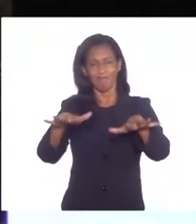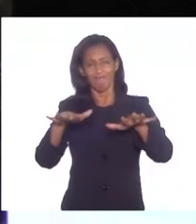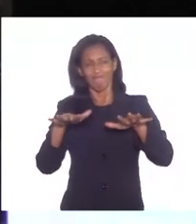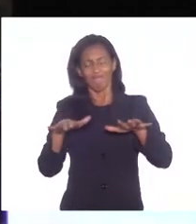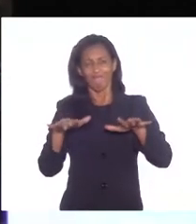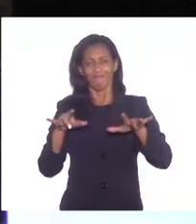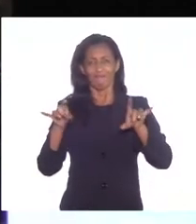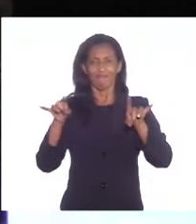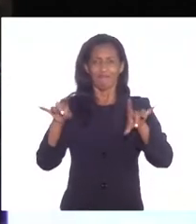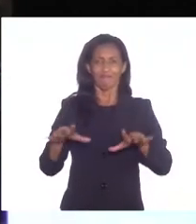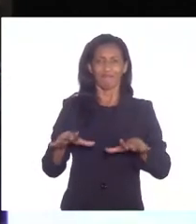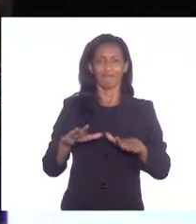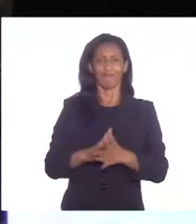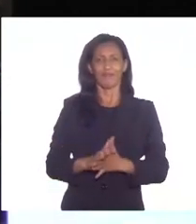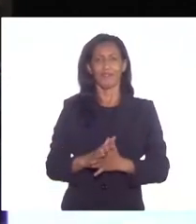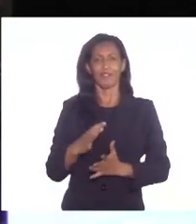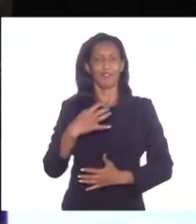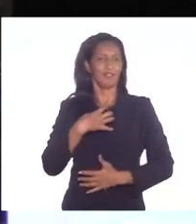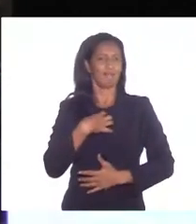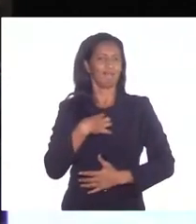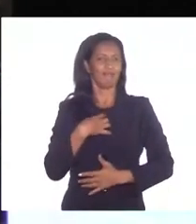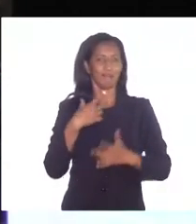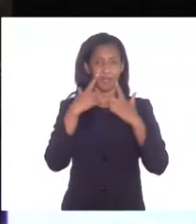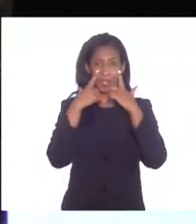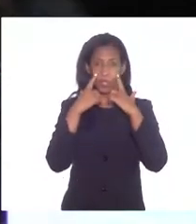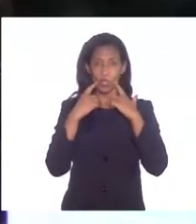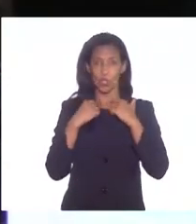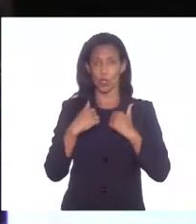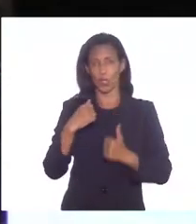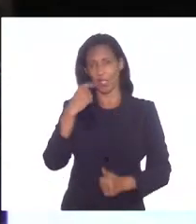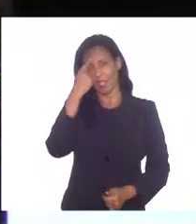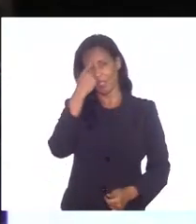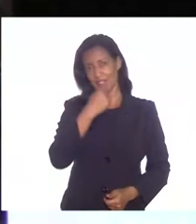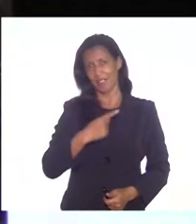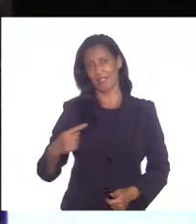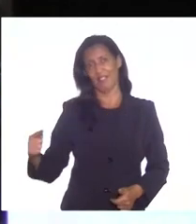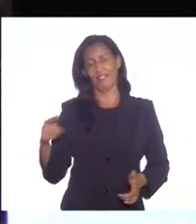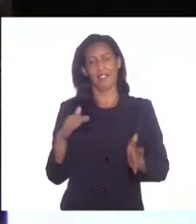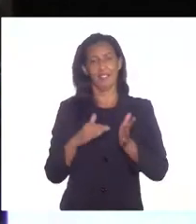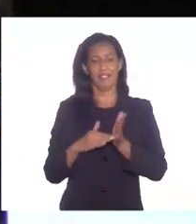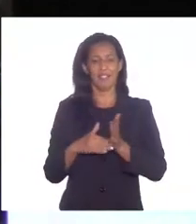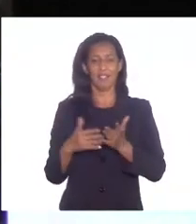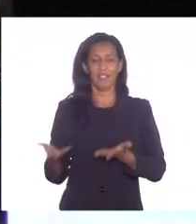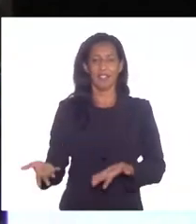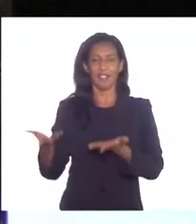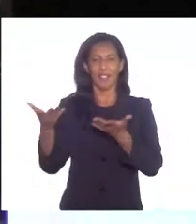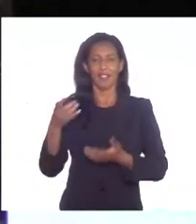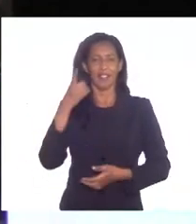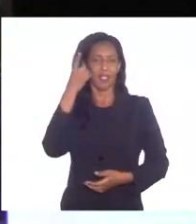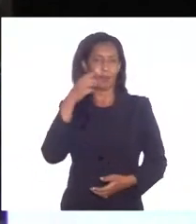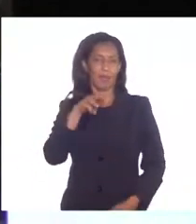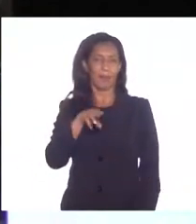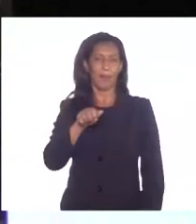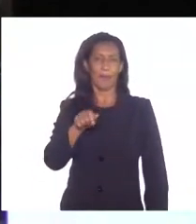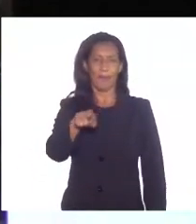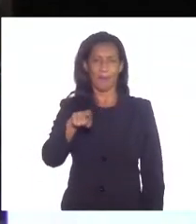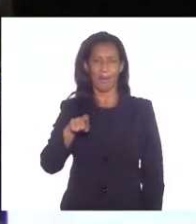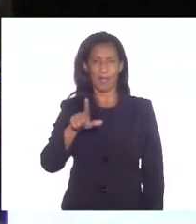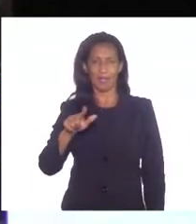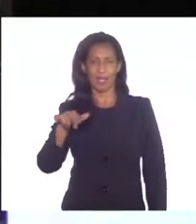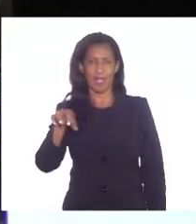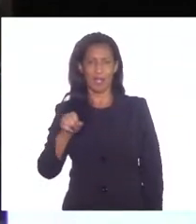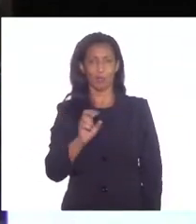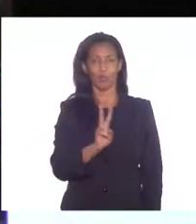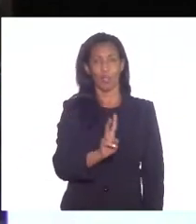esse plenário aqui vai fazer a gente chorar muito aqui na última semana. Estão conosco o deputado Max Lemos,